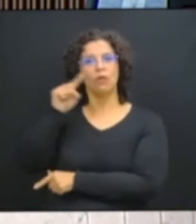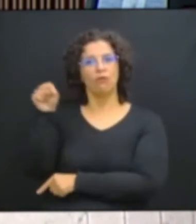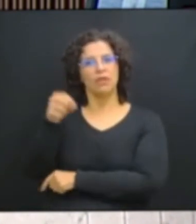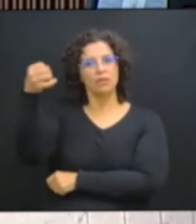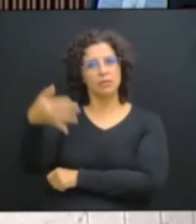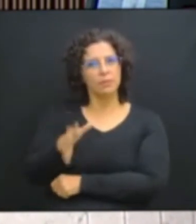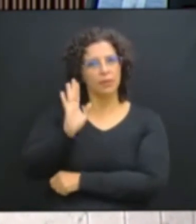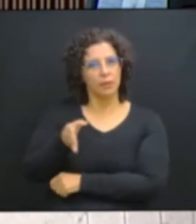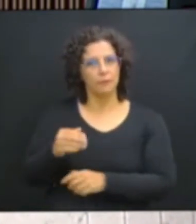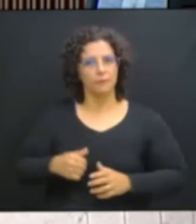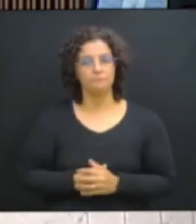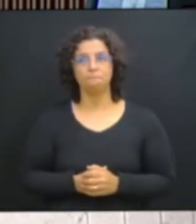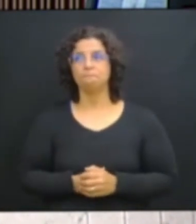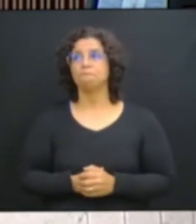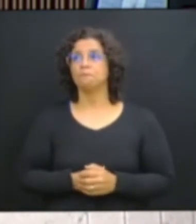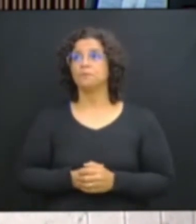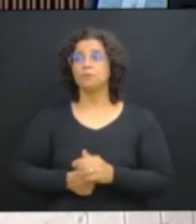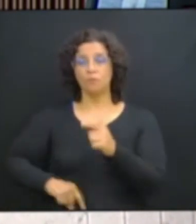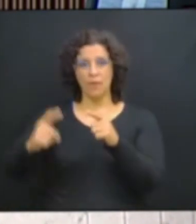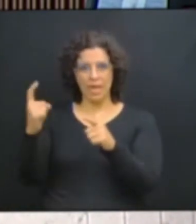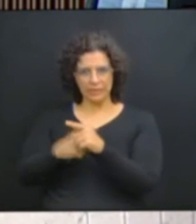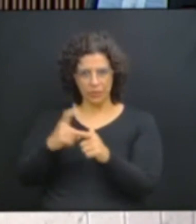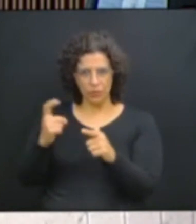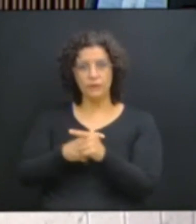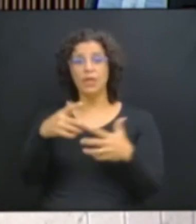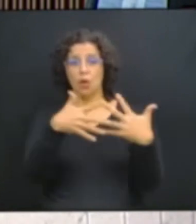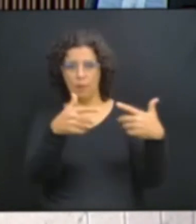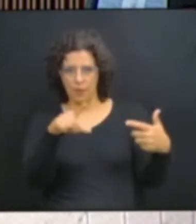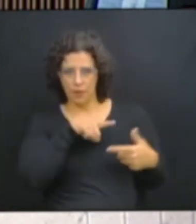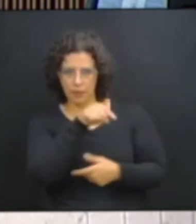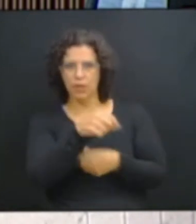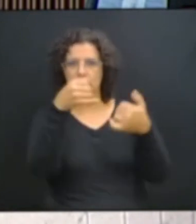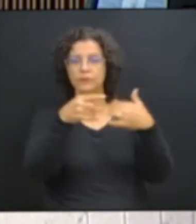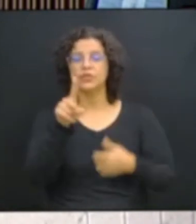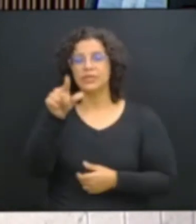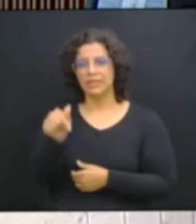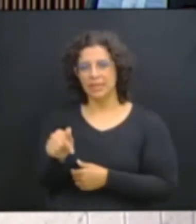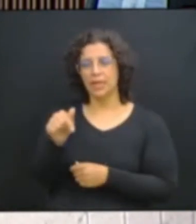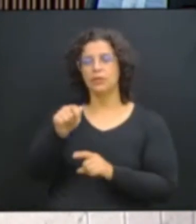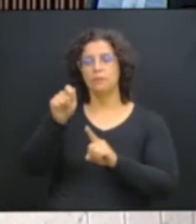colocado. Sobre essa dívida eu quero falar. No dia